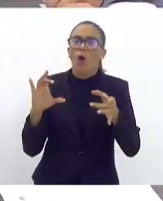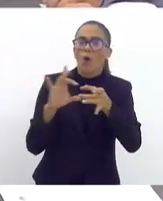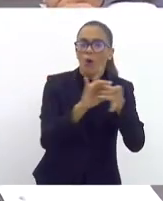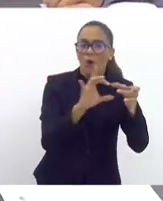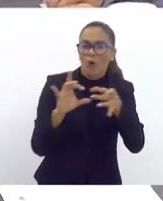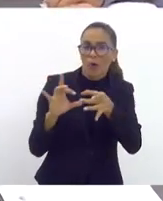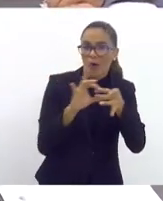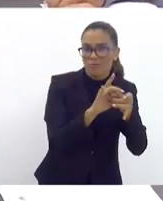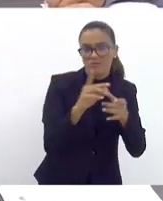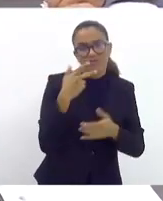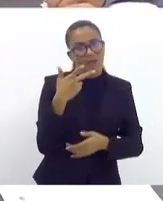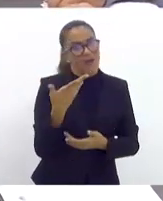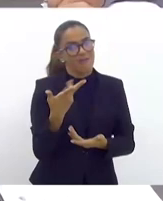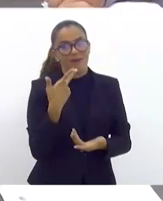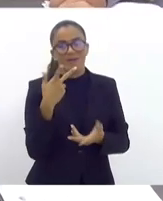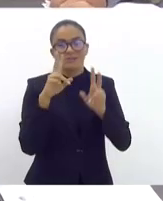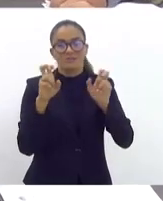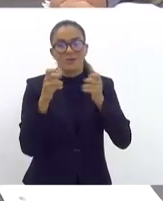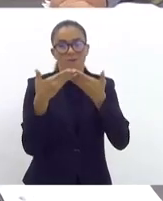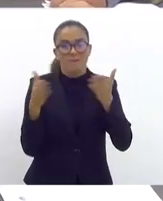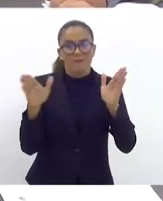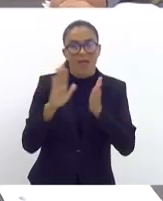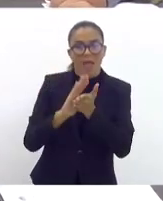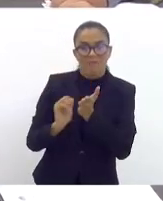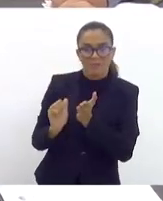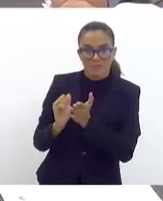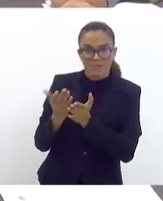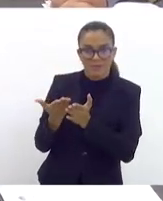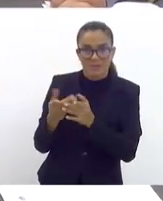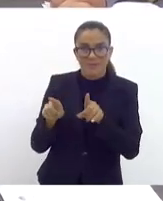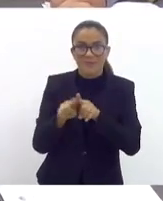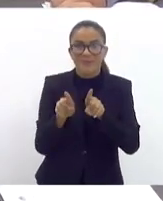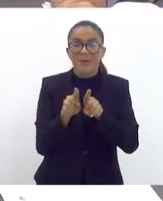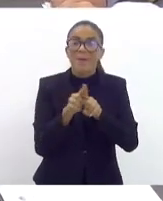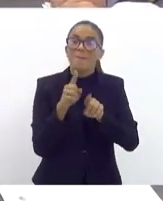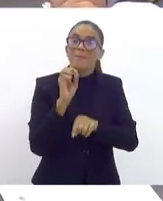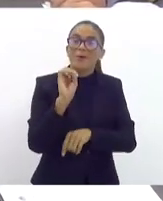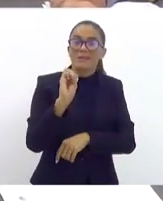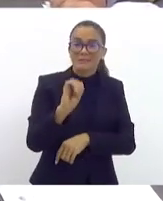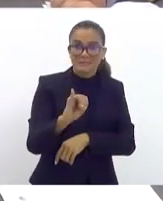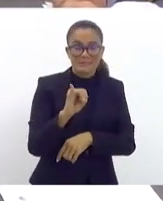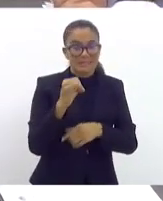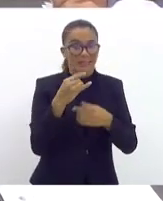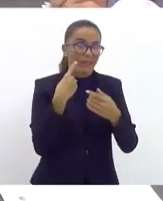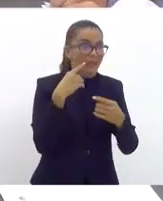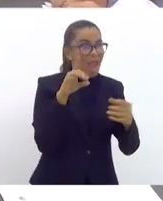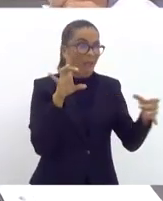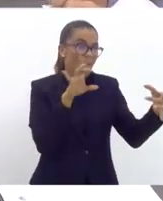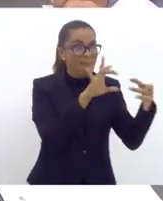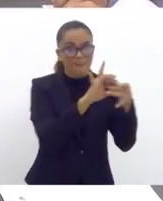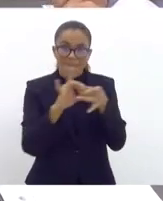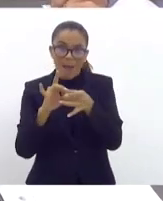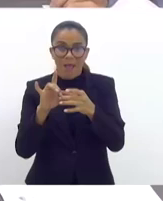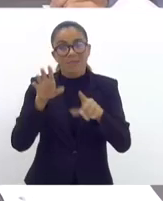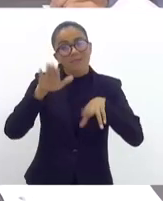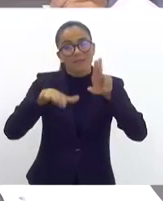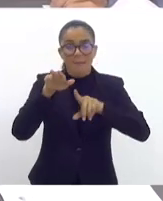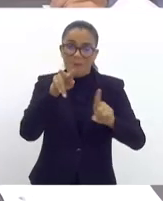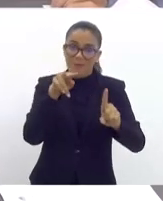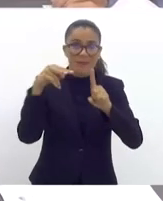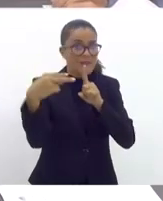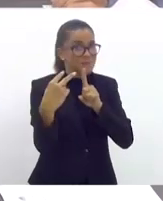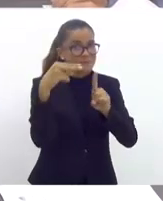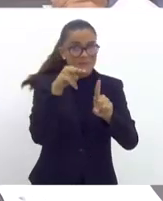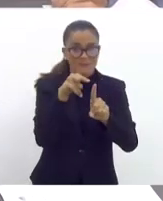já abriu já abre a Seara da abstração porque o que pode ser correlato na visão de um não é correto na visão de outro Como disse